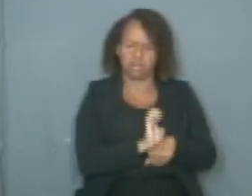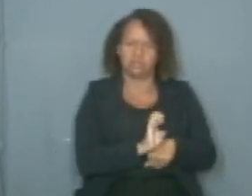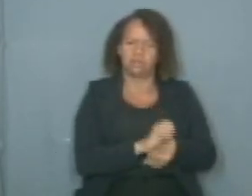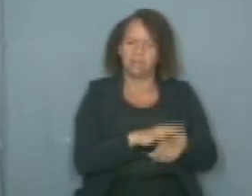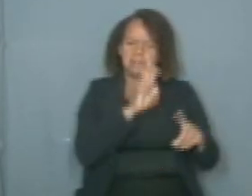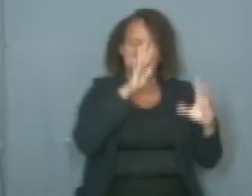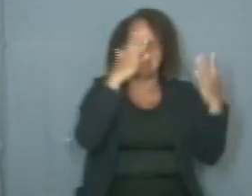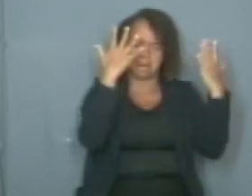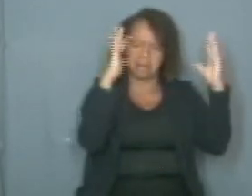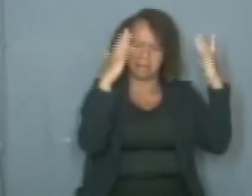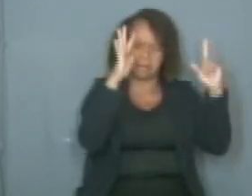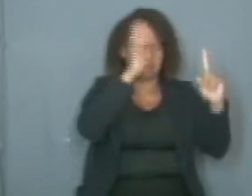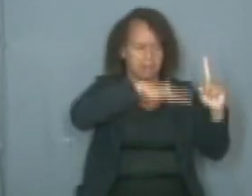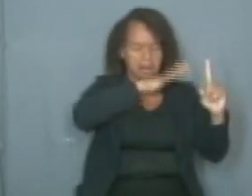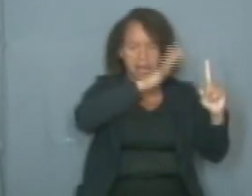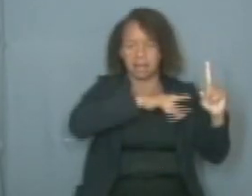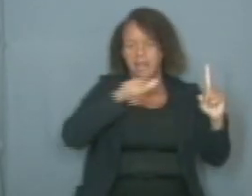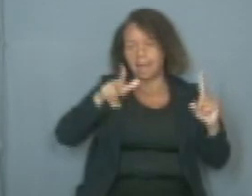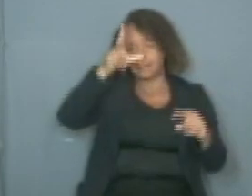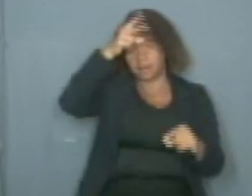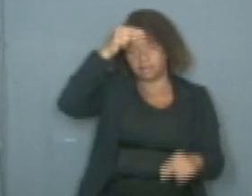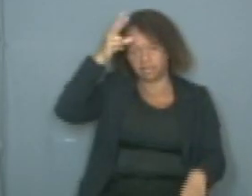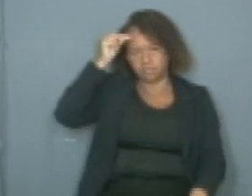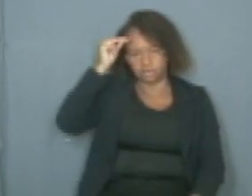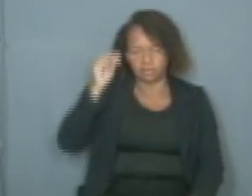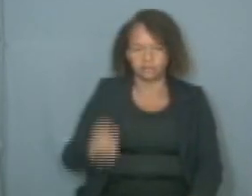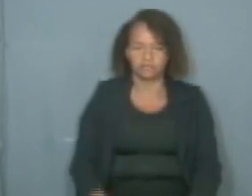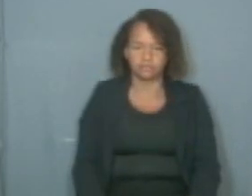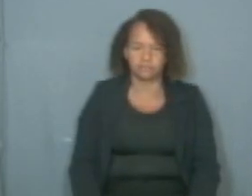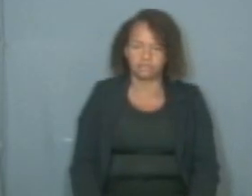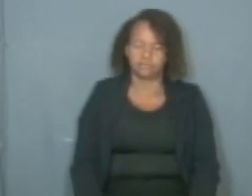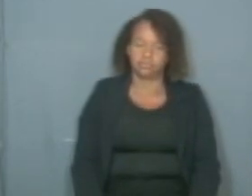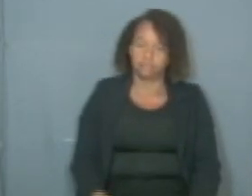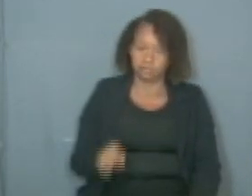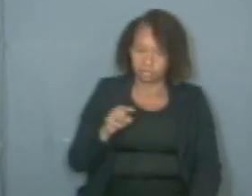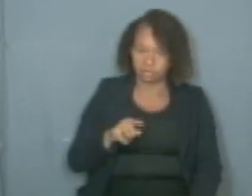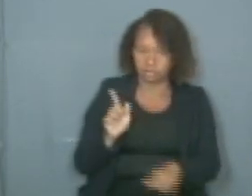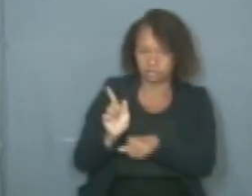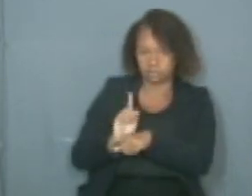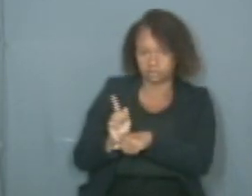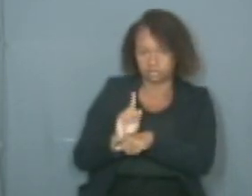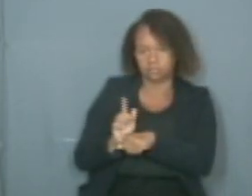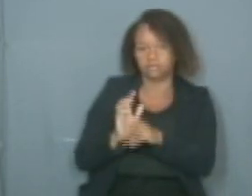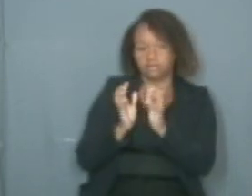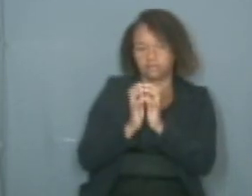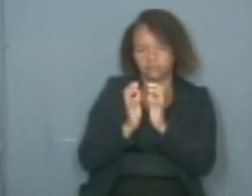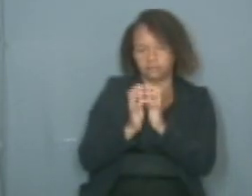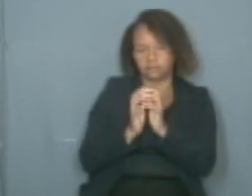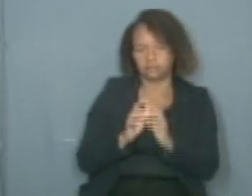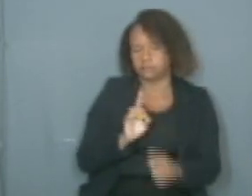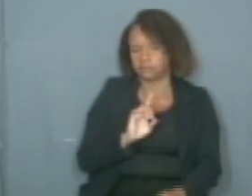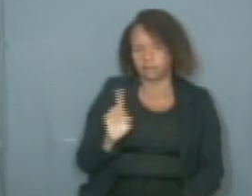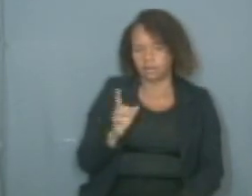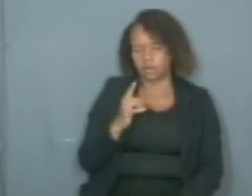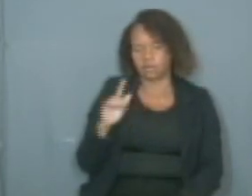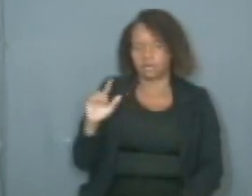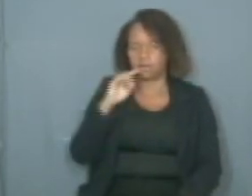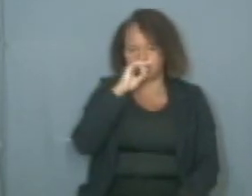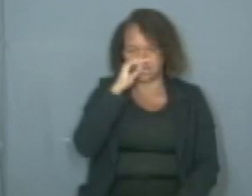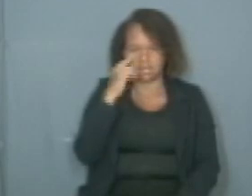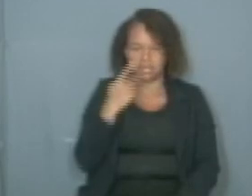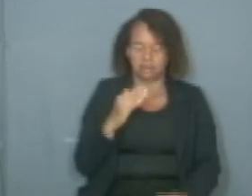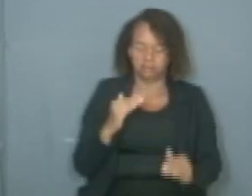os elogios é a própria prefeitura. Então, é o que eu digo, o que vai derrubar essa gestão da prefeitura do Recife não é outra coisa